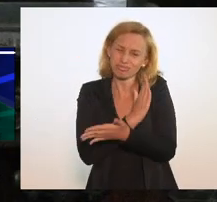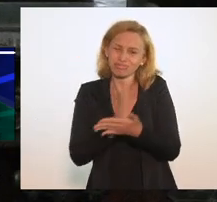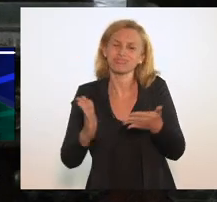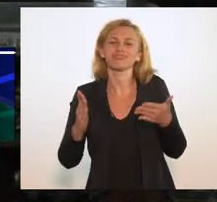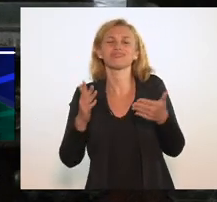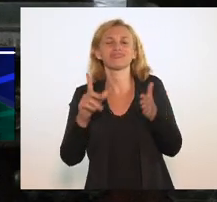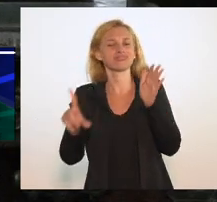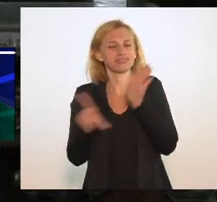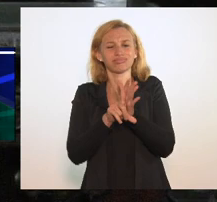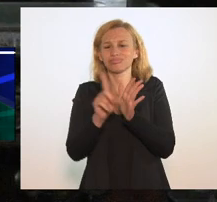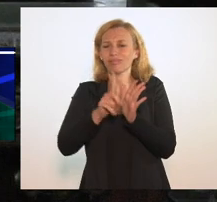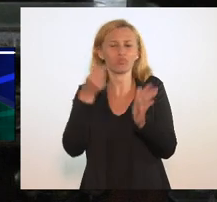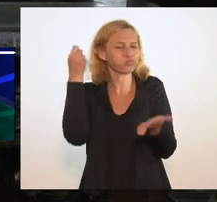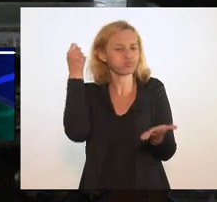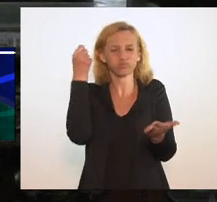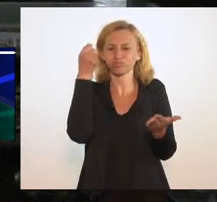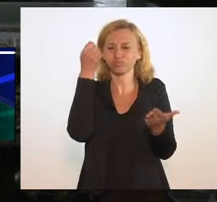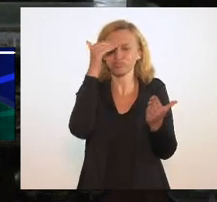que não são